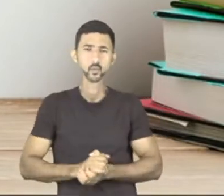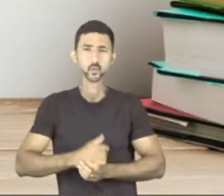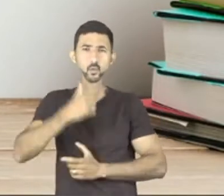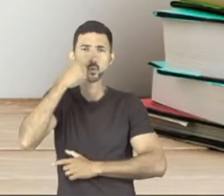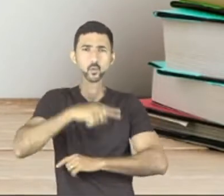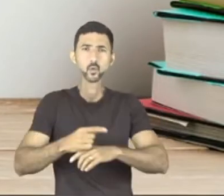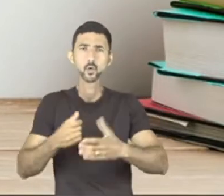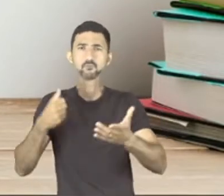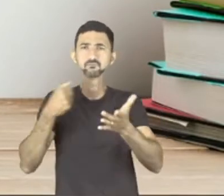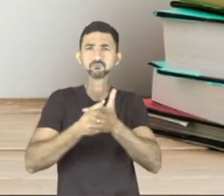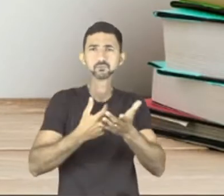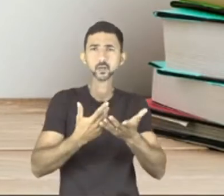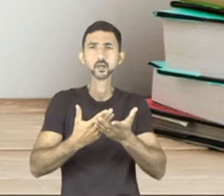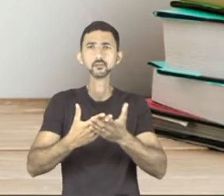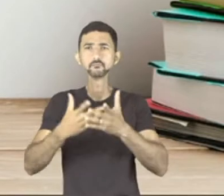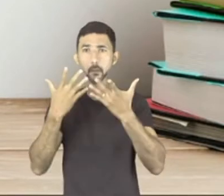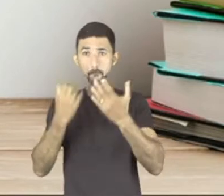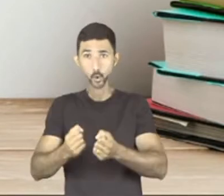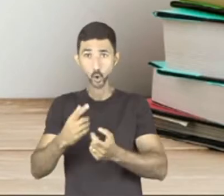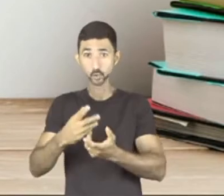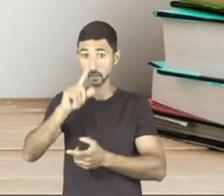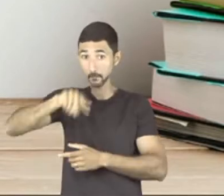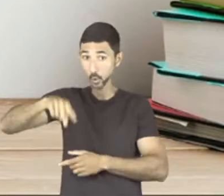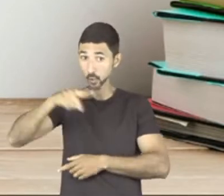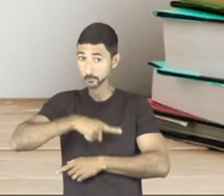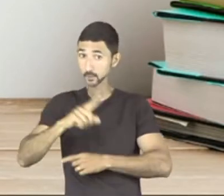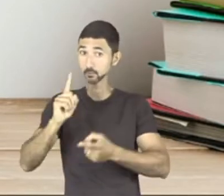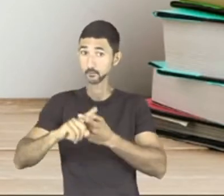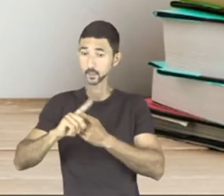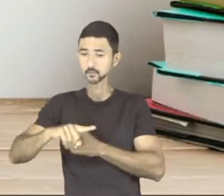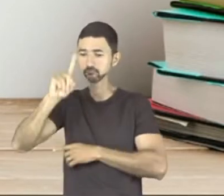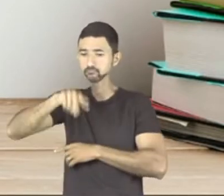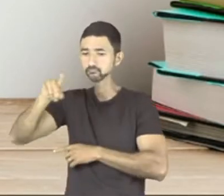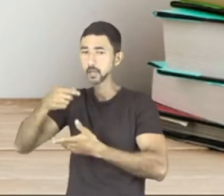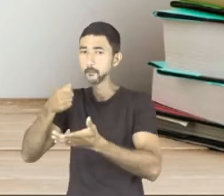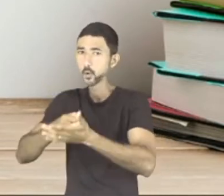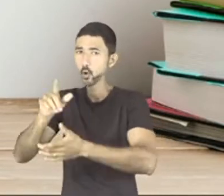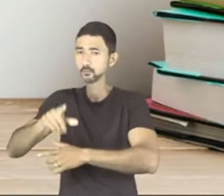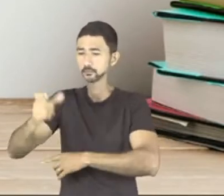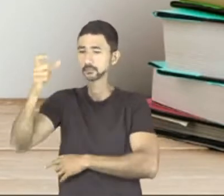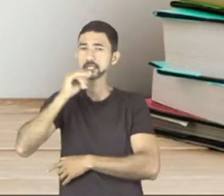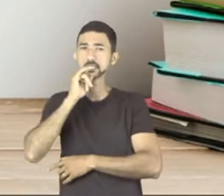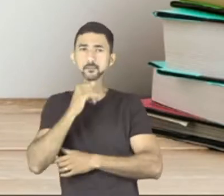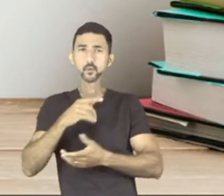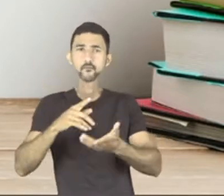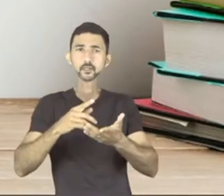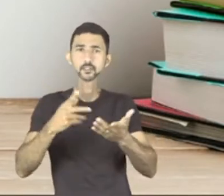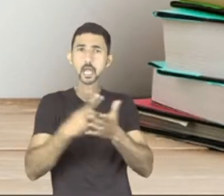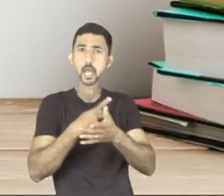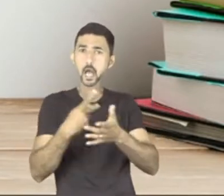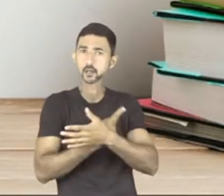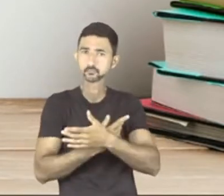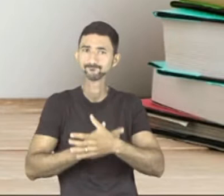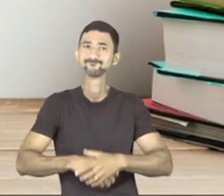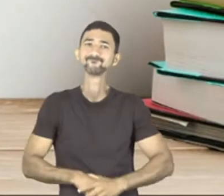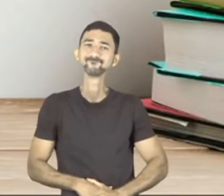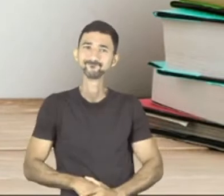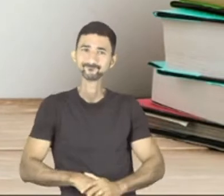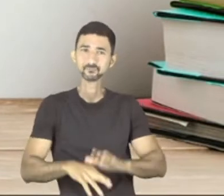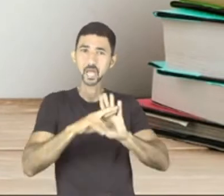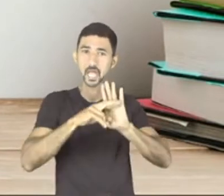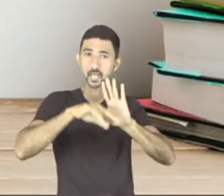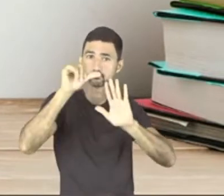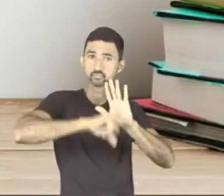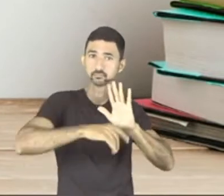aplicados, permitidos e proibidos, e ele vai punir o lutador que infringir as regras, vai descontar